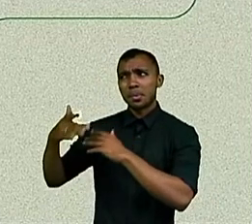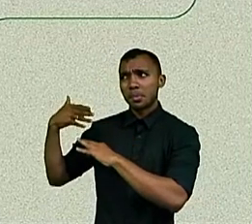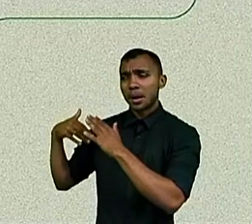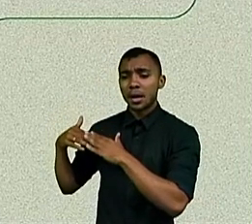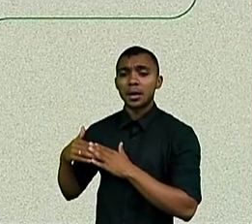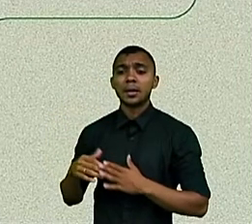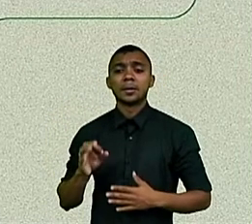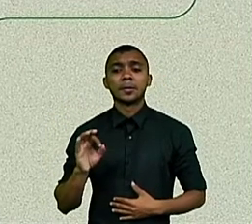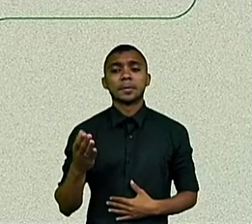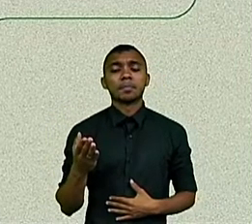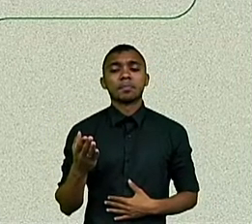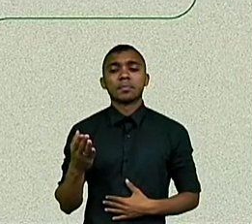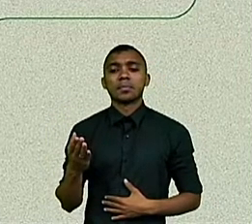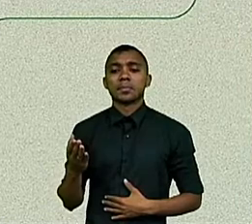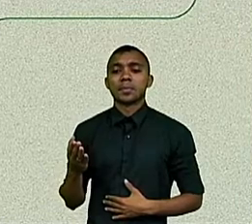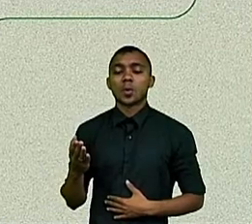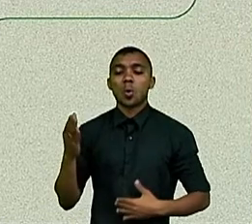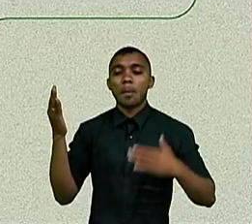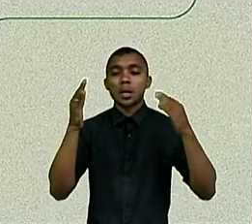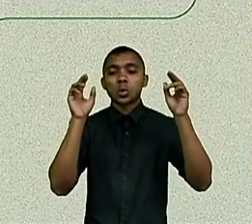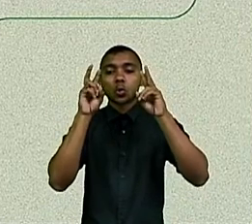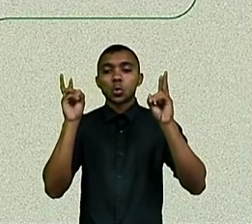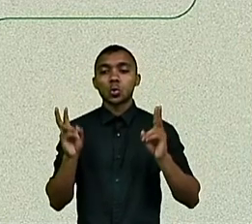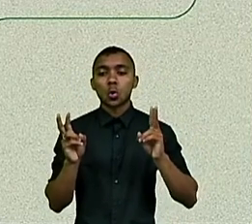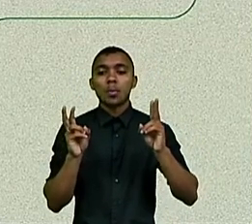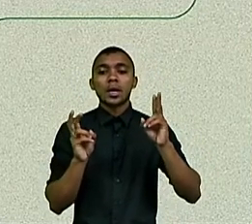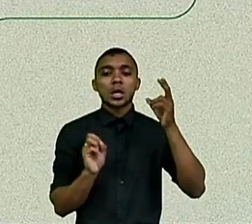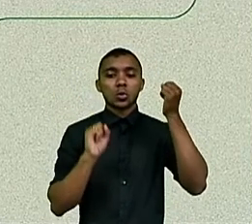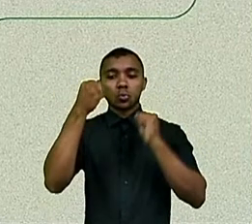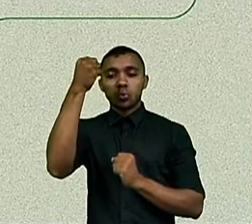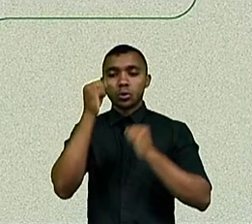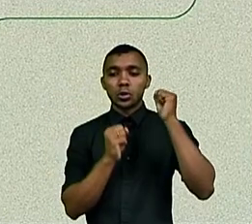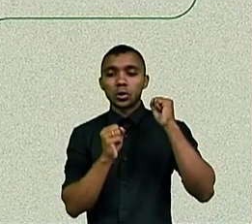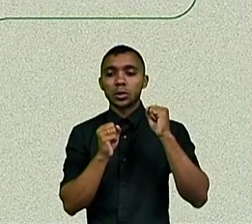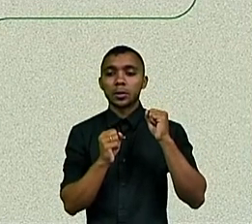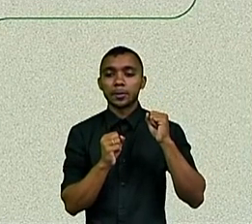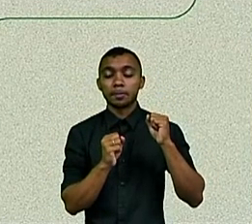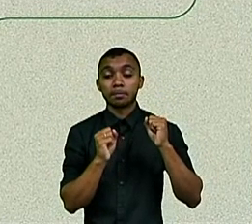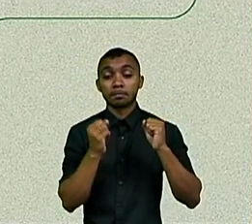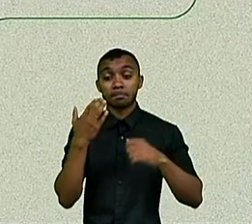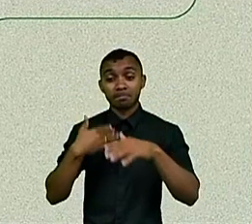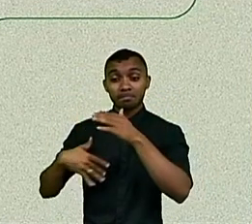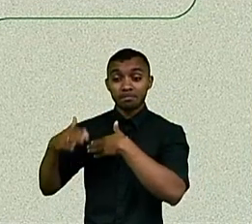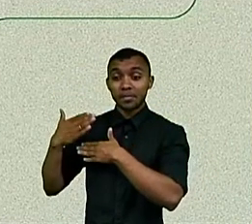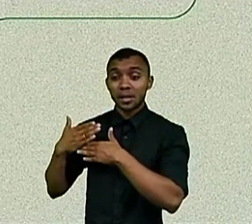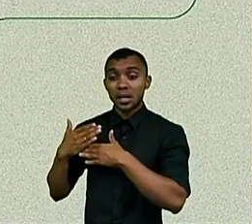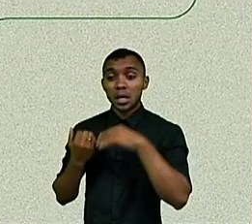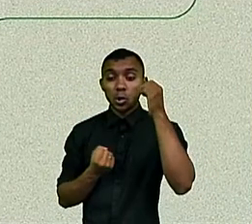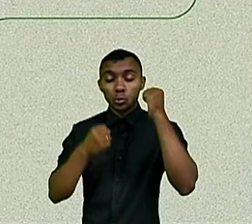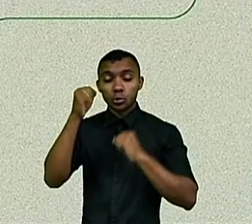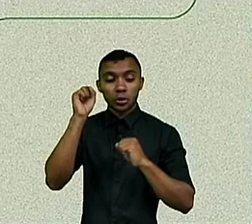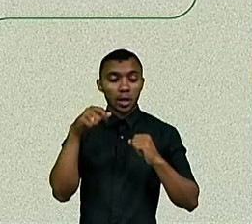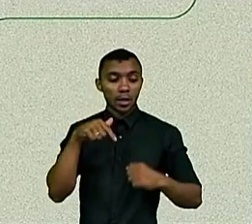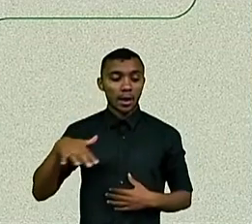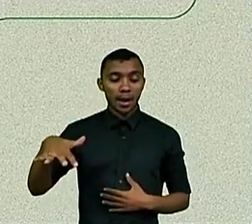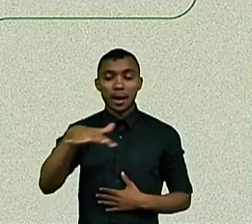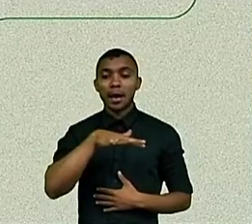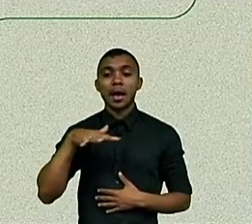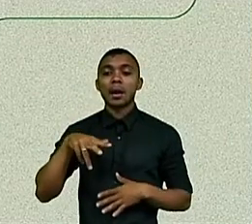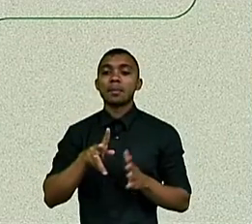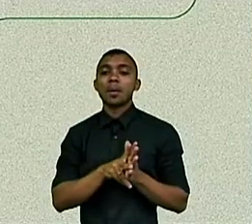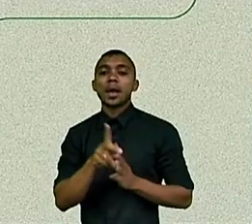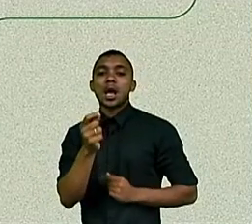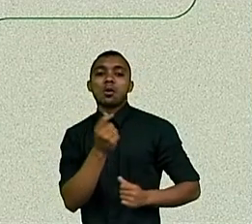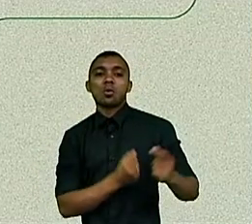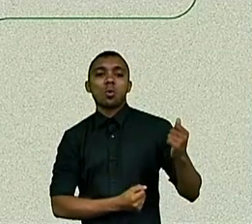dá para associar bem indústria com processo Republicano a Revolução Industrial foi muito mais na questão socioeconômica